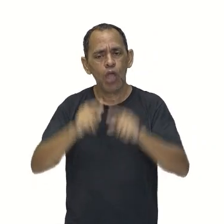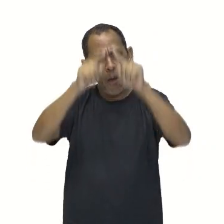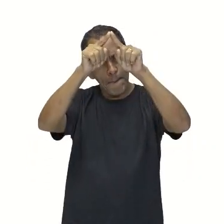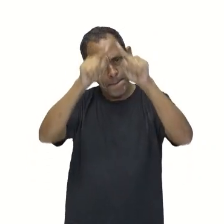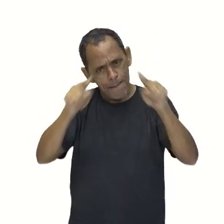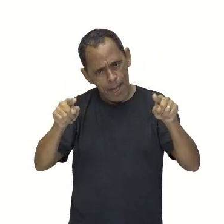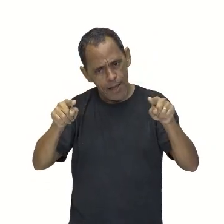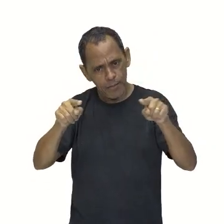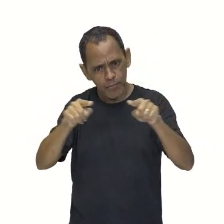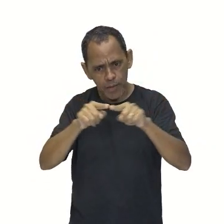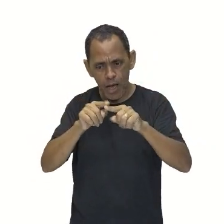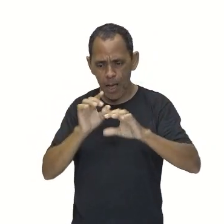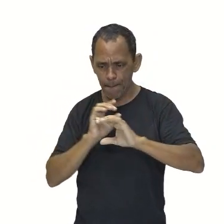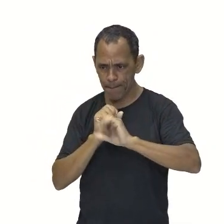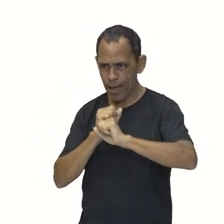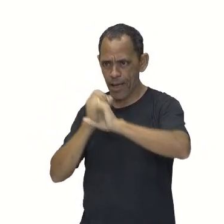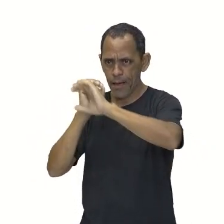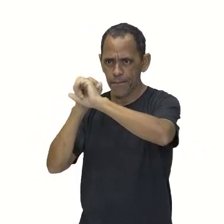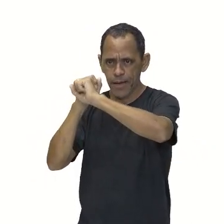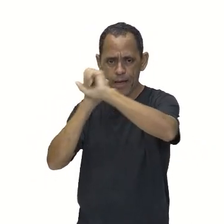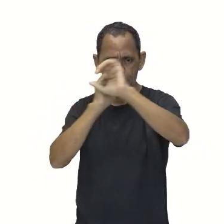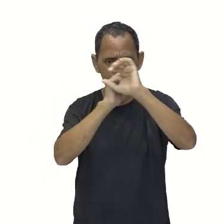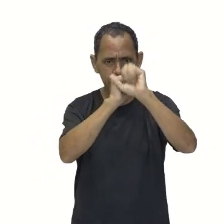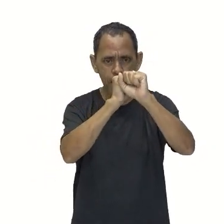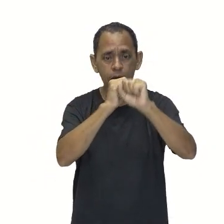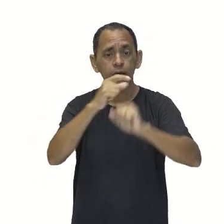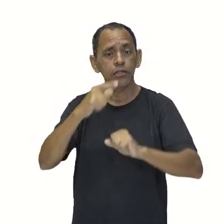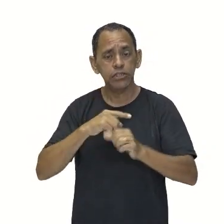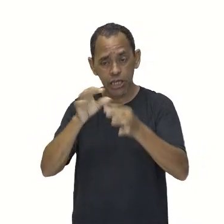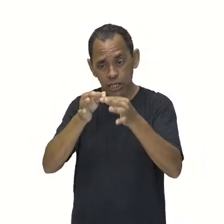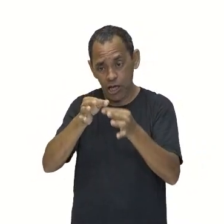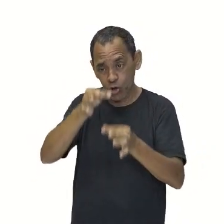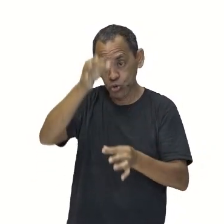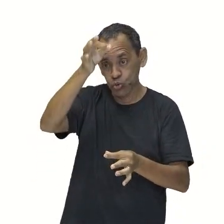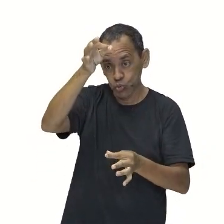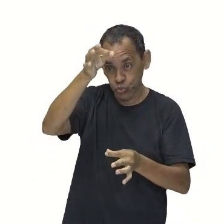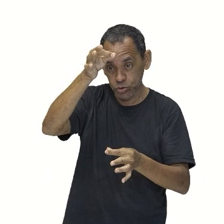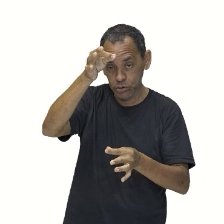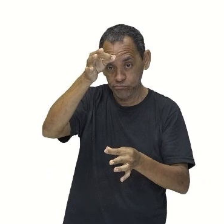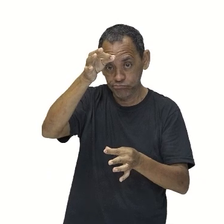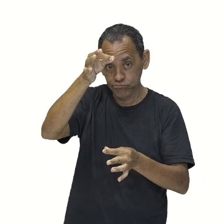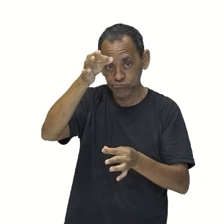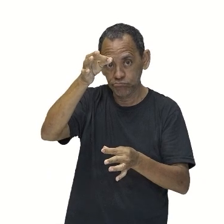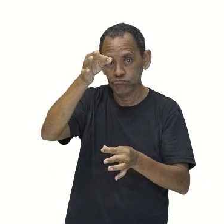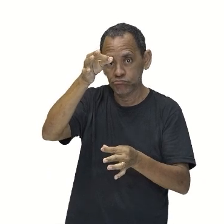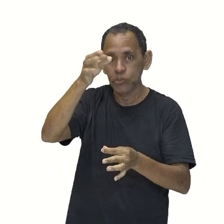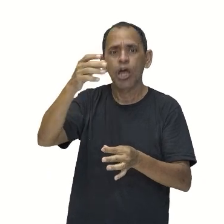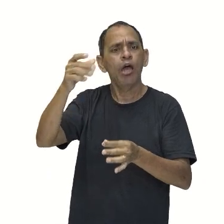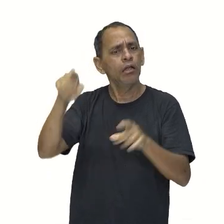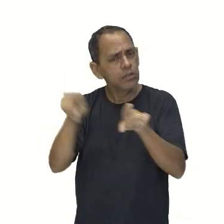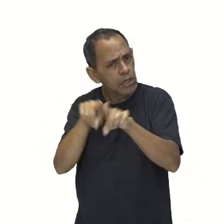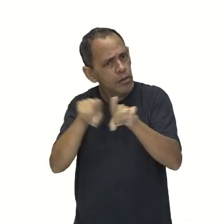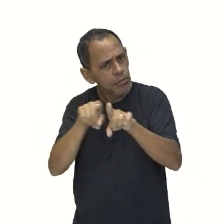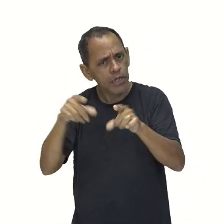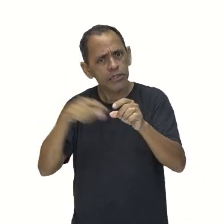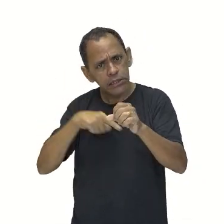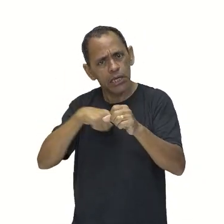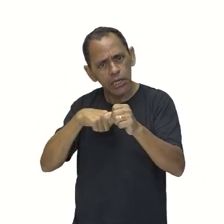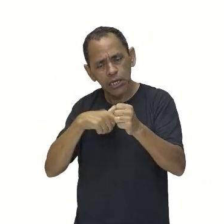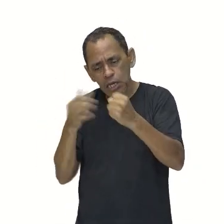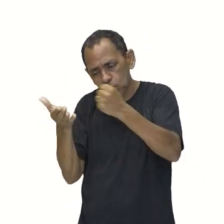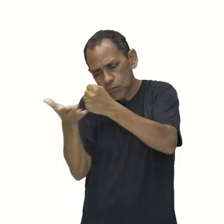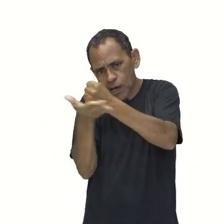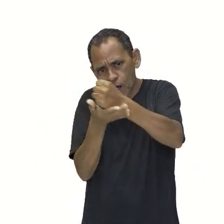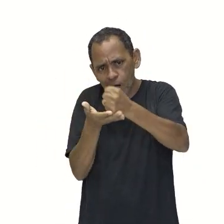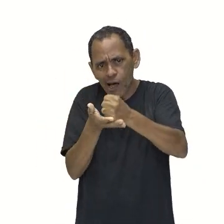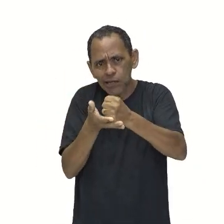triângulo e eu tenho a base desse triângulo, certo? Nós sabemos que um triângulo, a